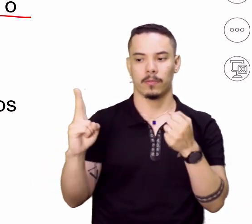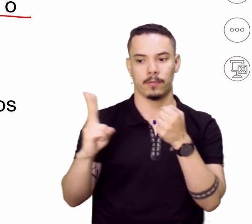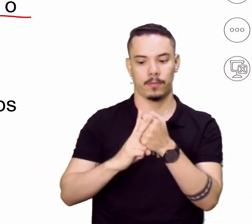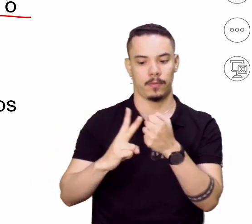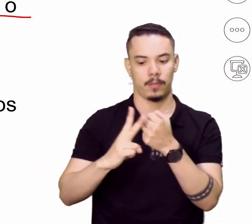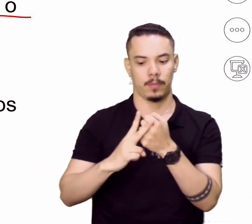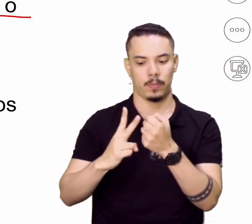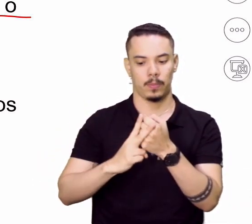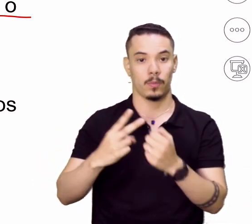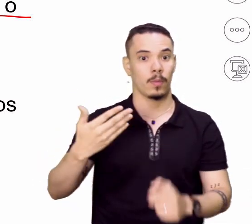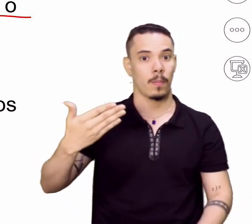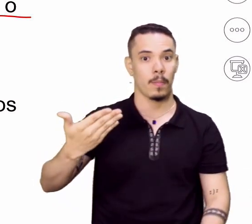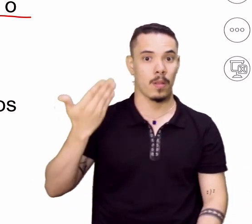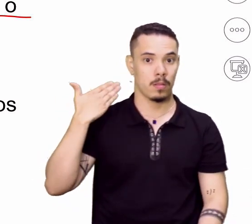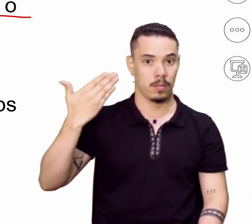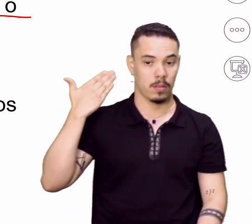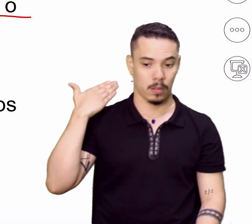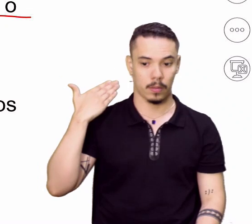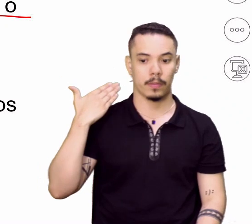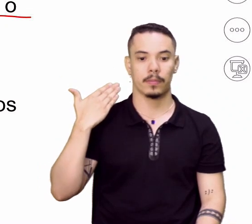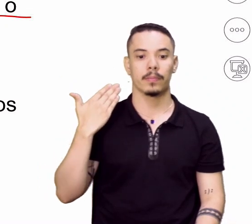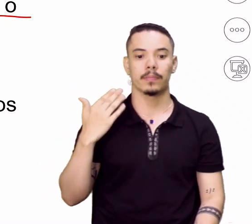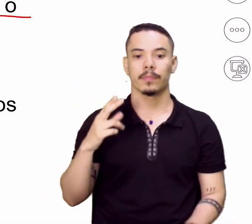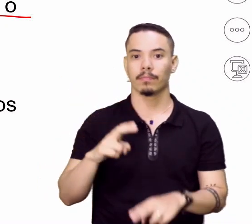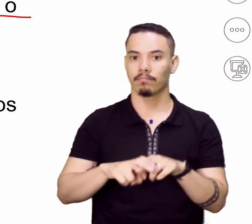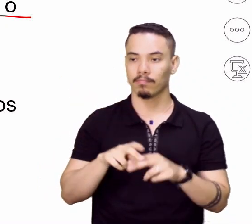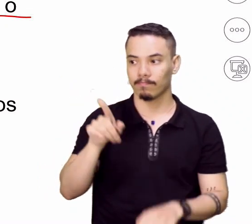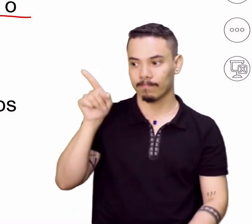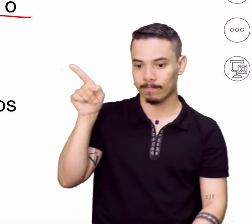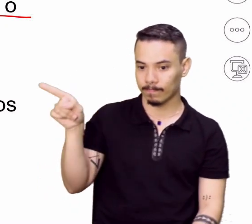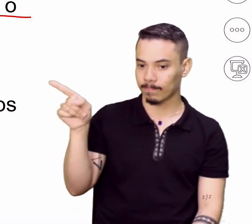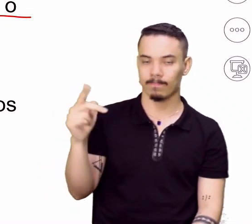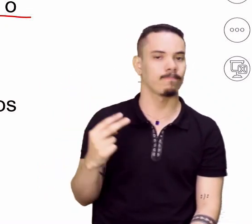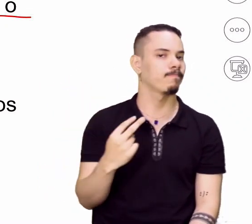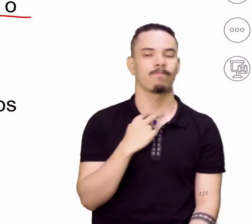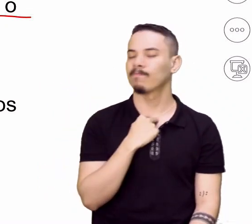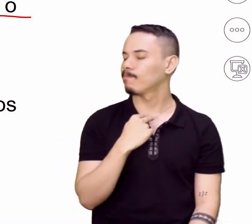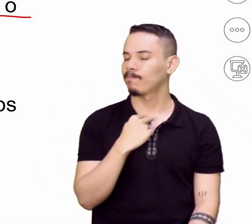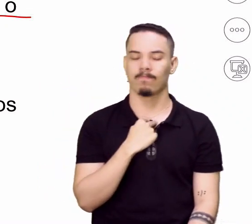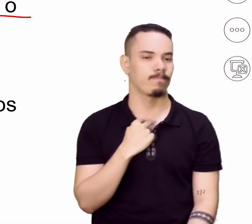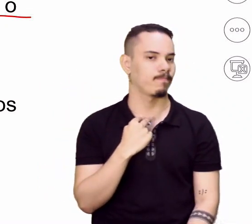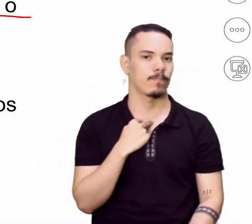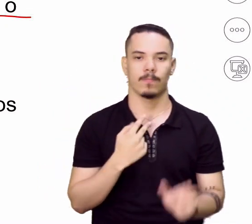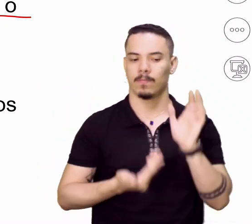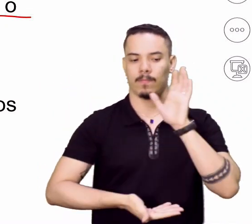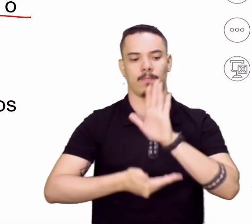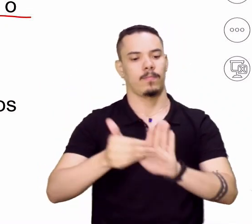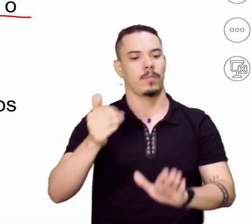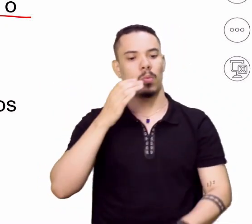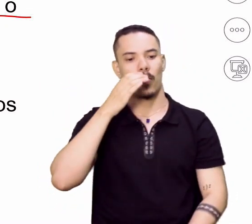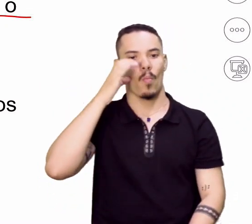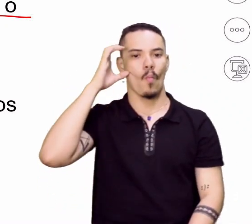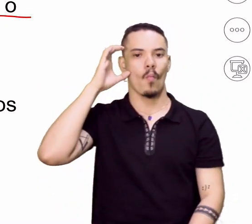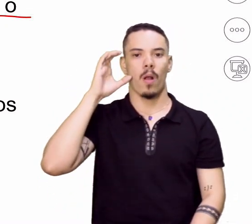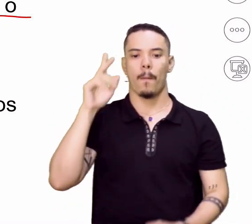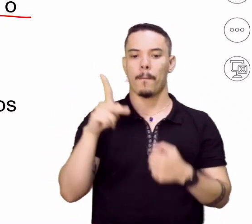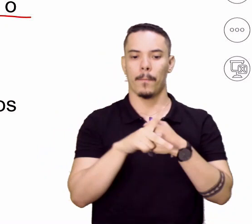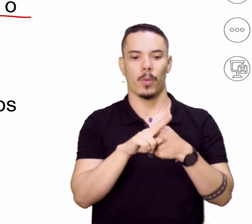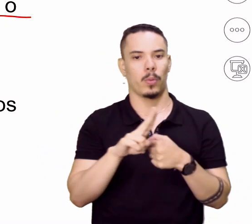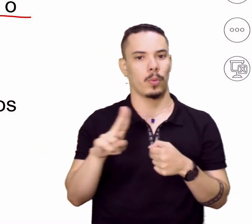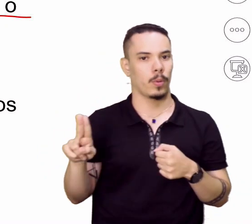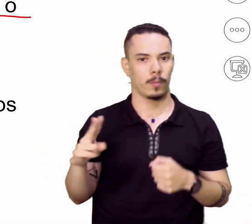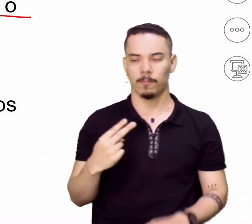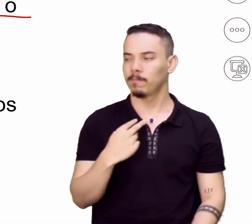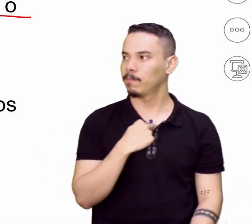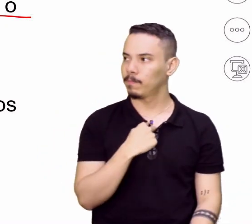passado. Então, neste caso, você não pode omitir o pronome relativo, ele não está aqui entre